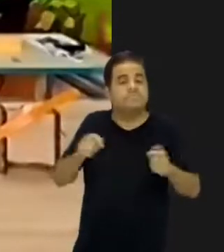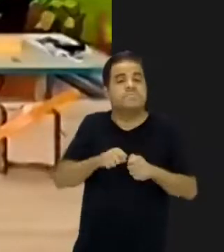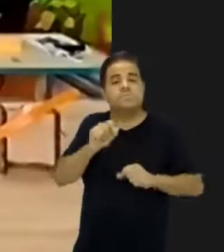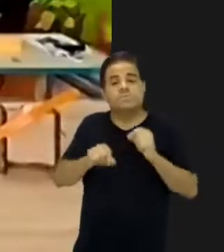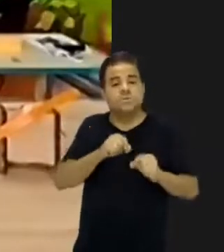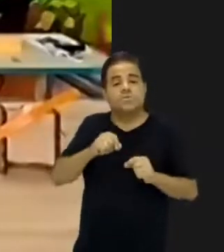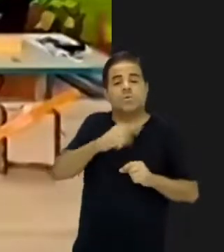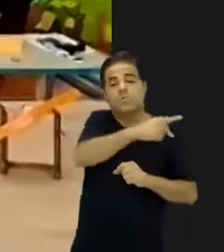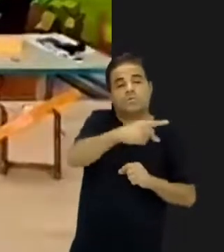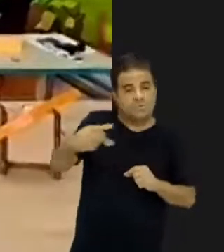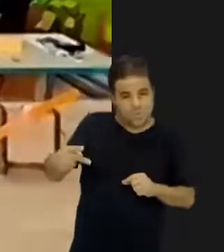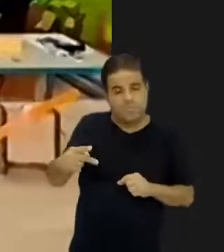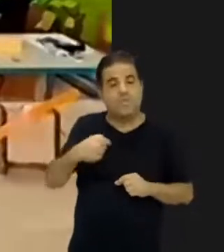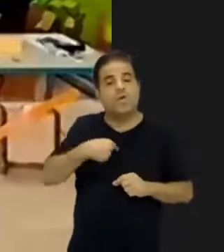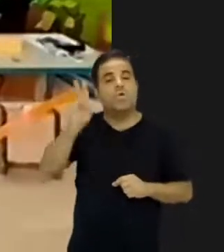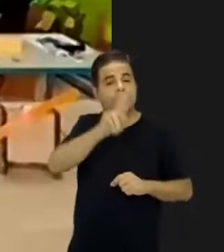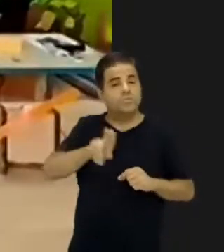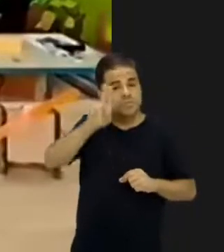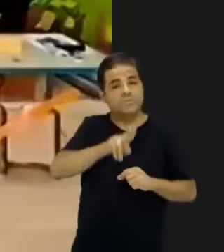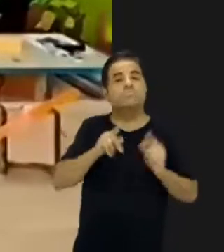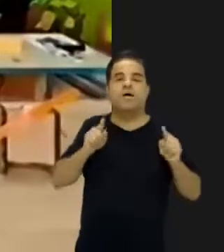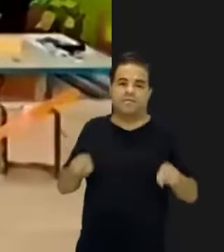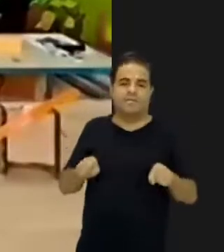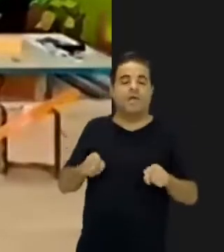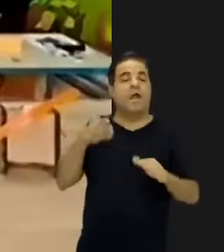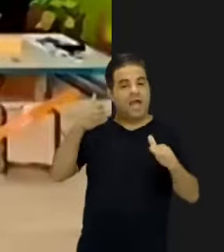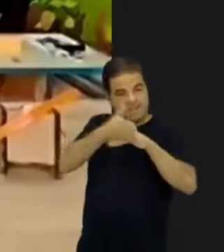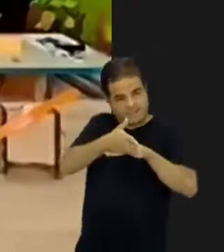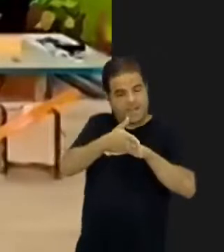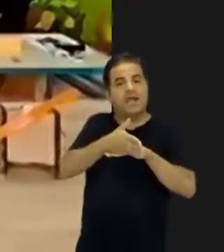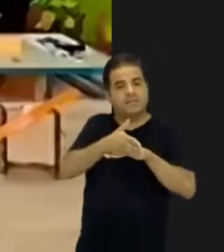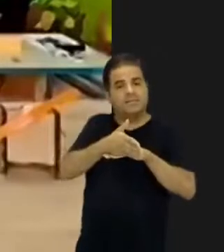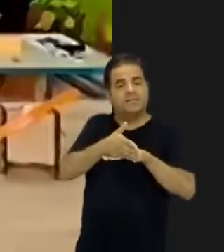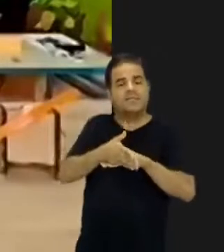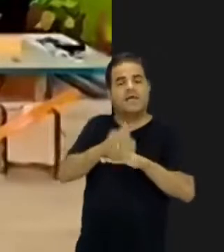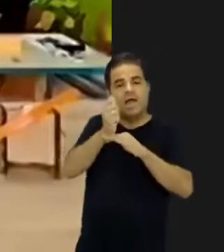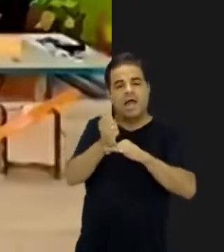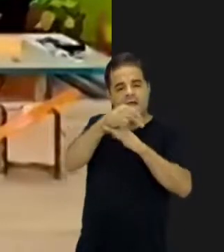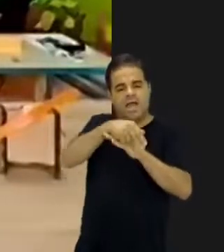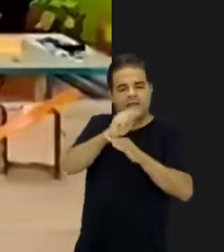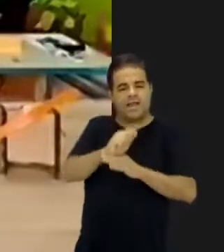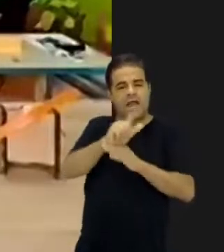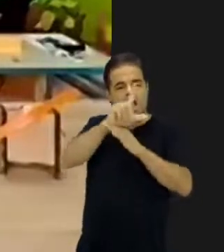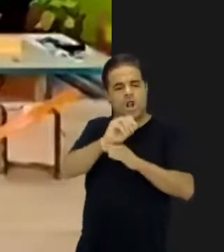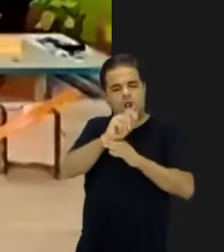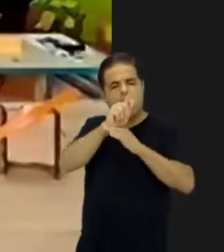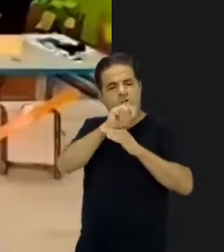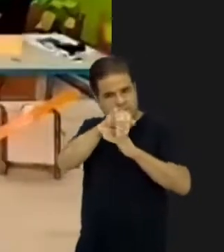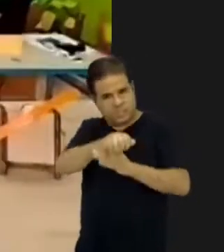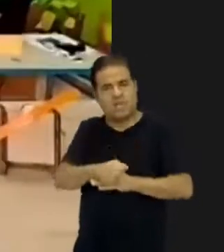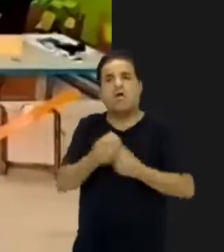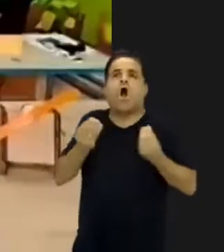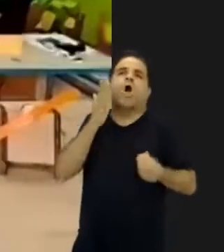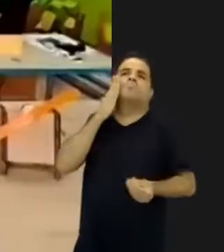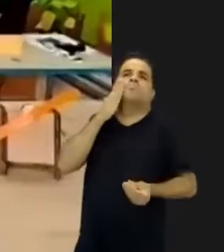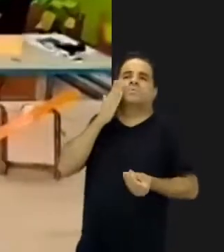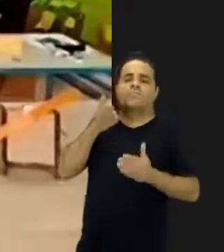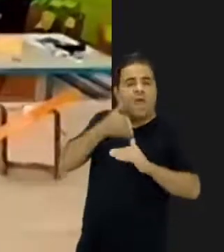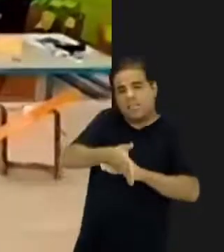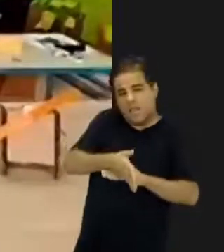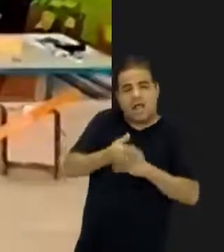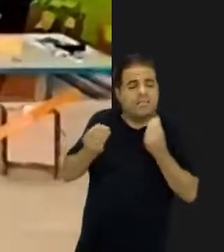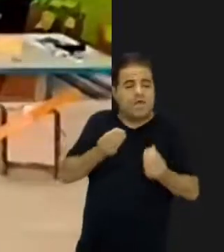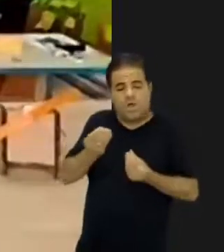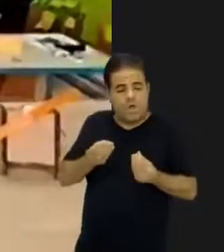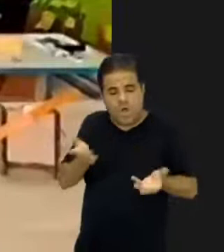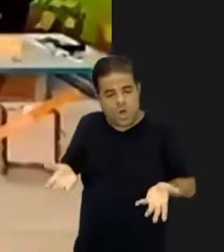o potenciômetro. Eu utilizo aqui, então, a entrada analógica. Tá? Mas vamos saber como é que funciona essa entrada